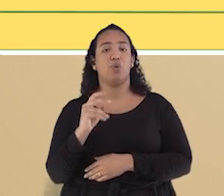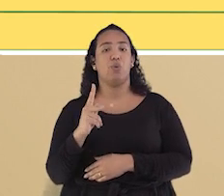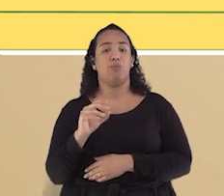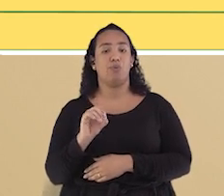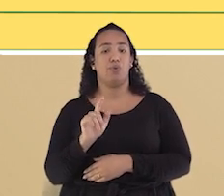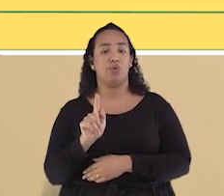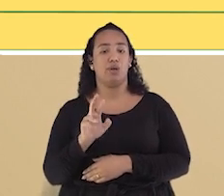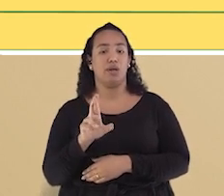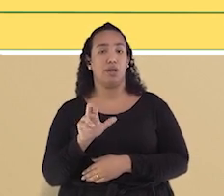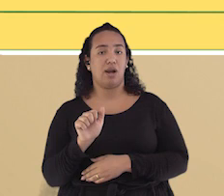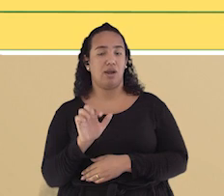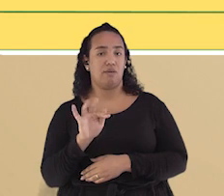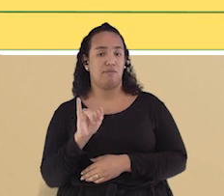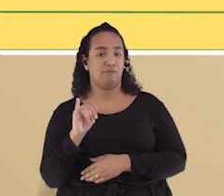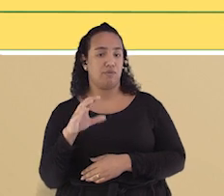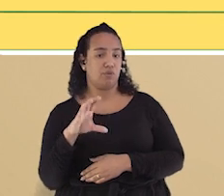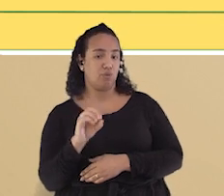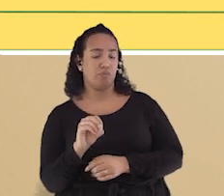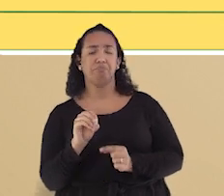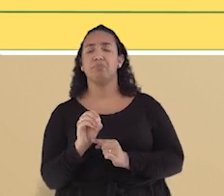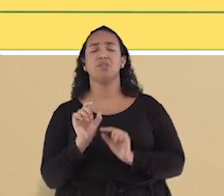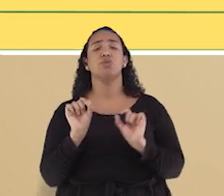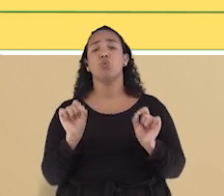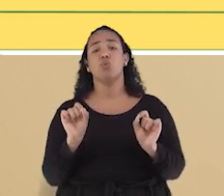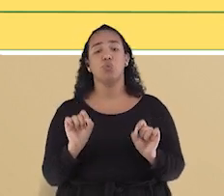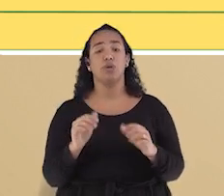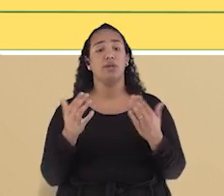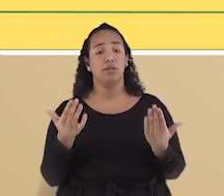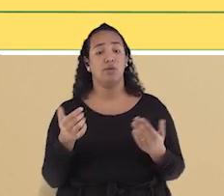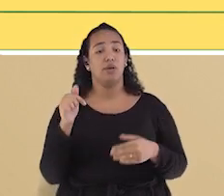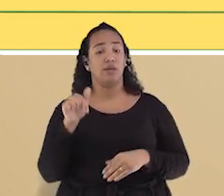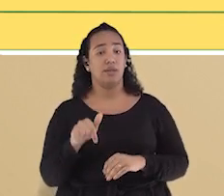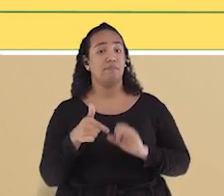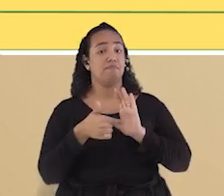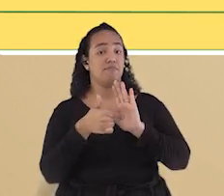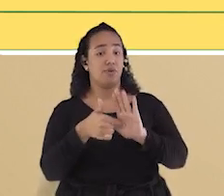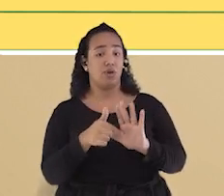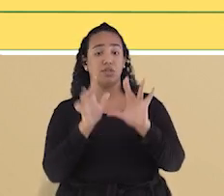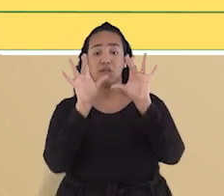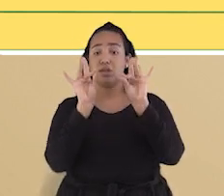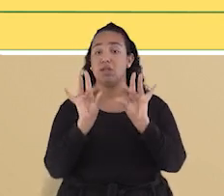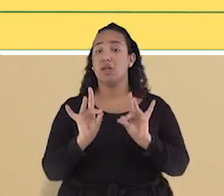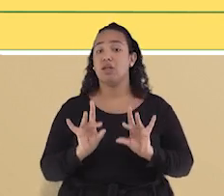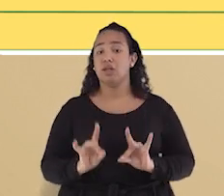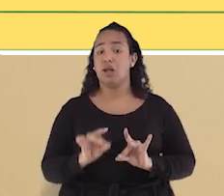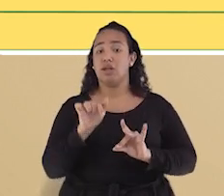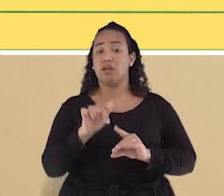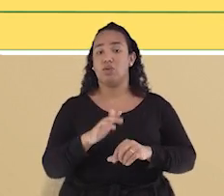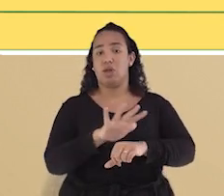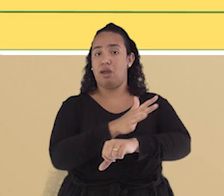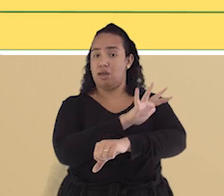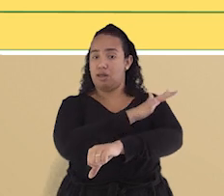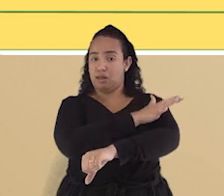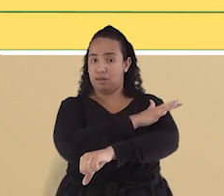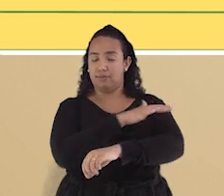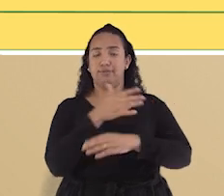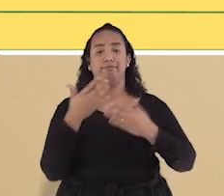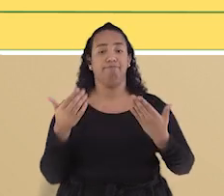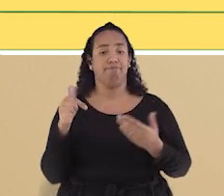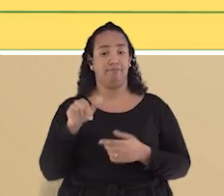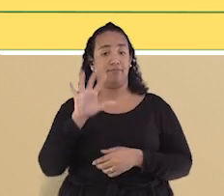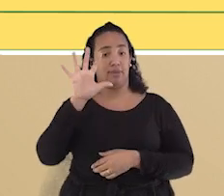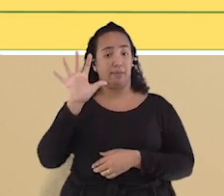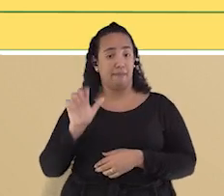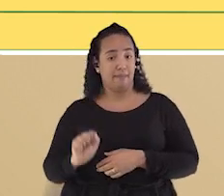Os mapas topográficos, eles interpretam de maneira detalhada o relevo de uma região. Em um